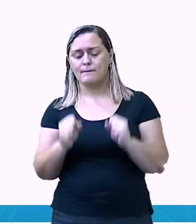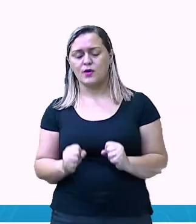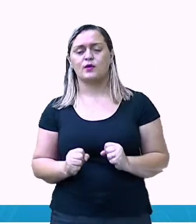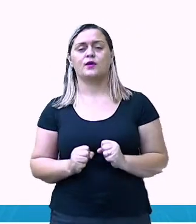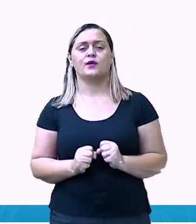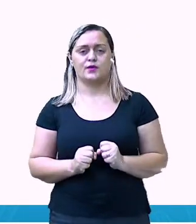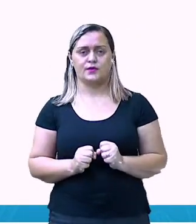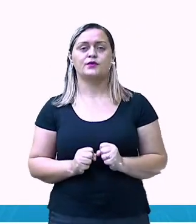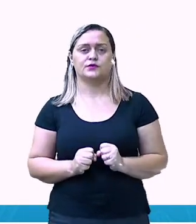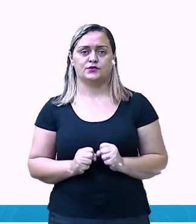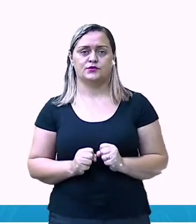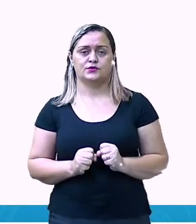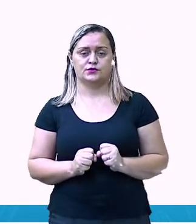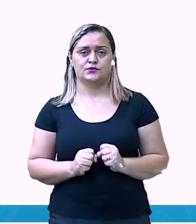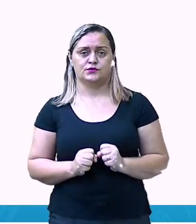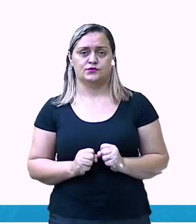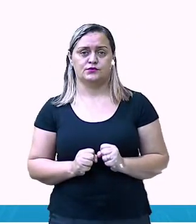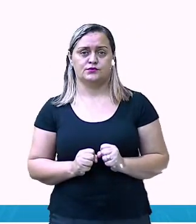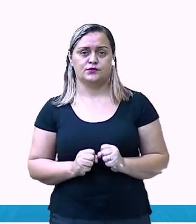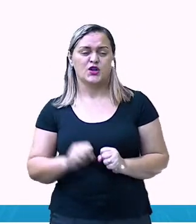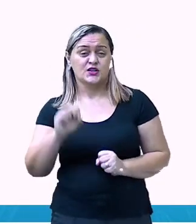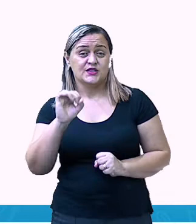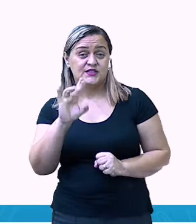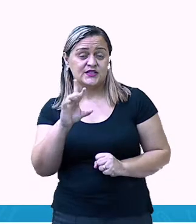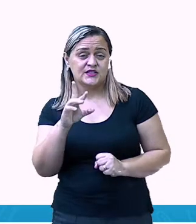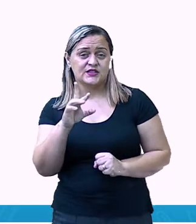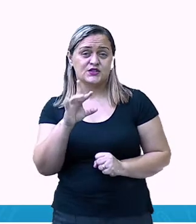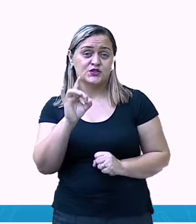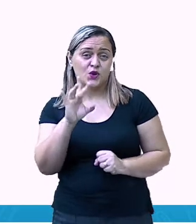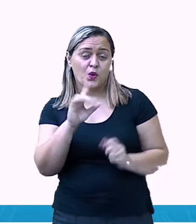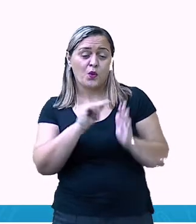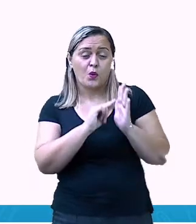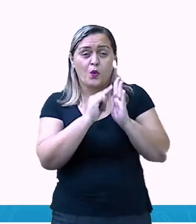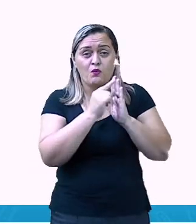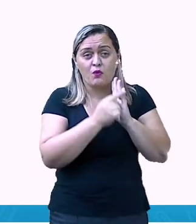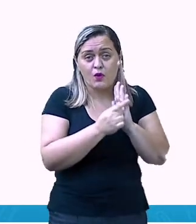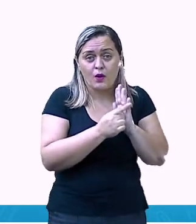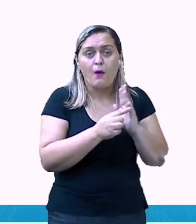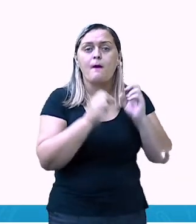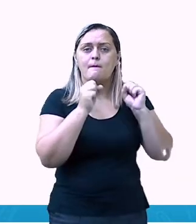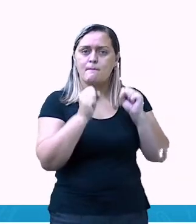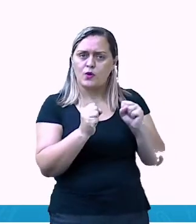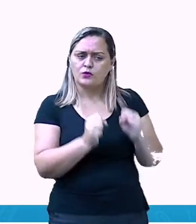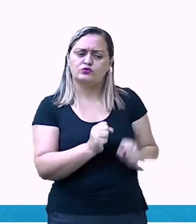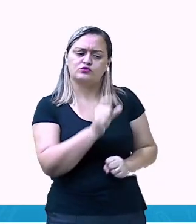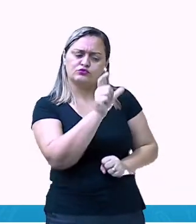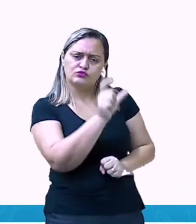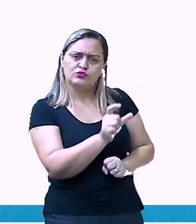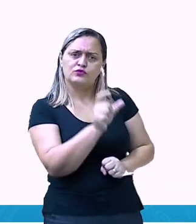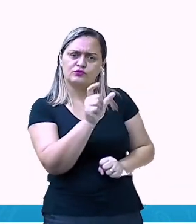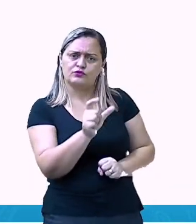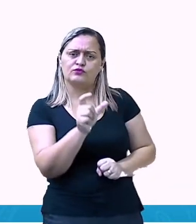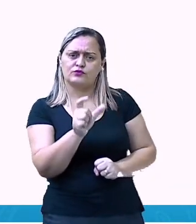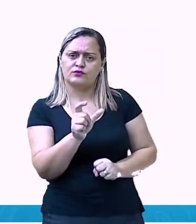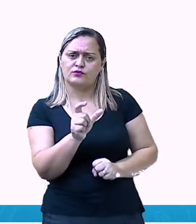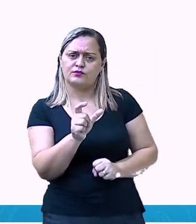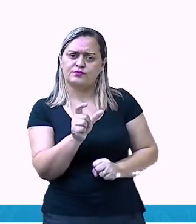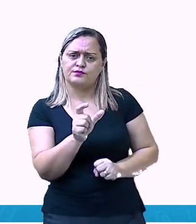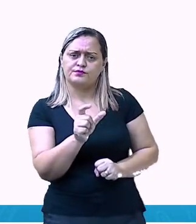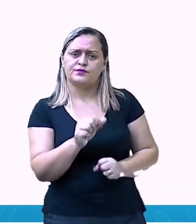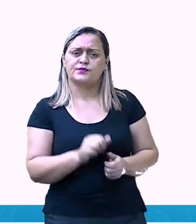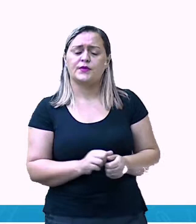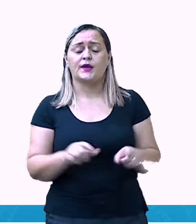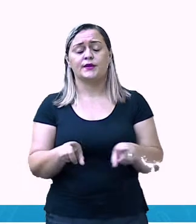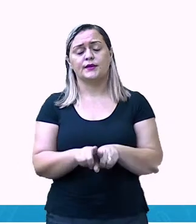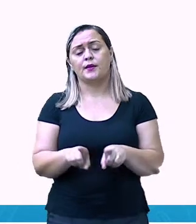Somente com a vogal, pode ter. Se tiver só uma vogal na sílaba, existe? Existe. Nós vamos fazer alguns exemplos, tá? E